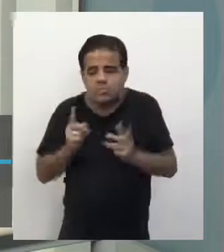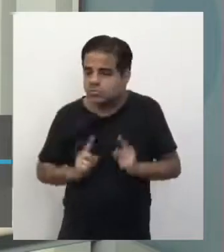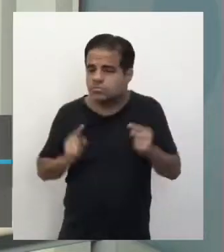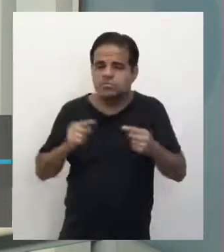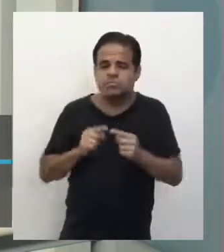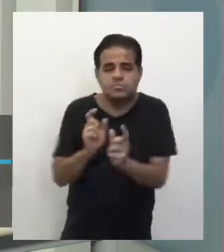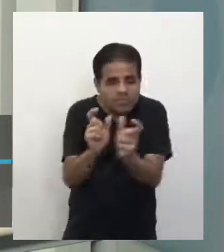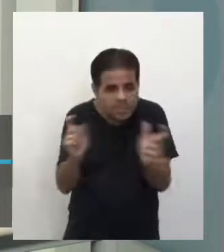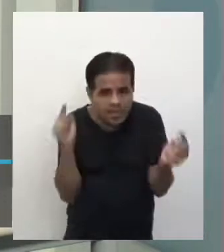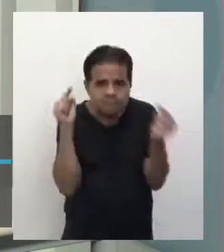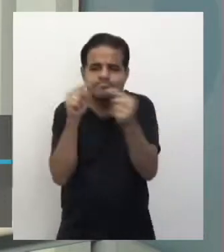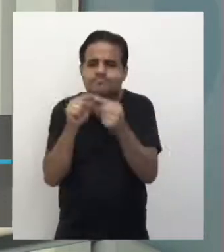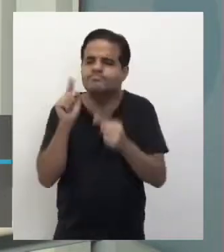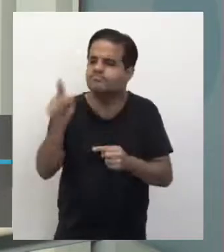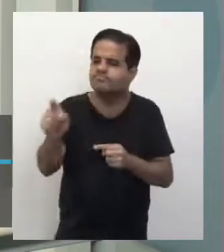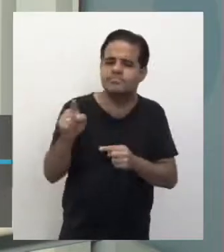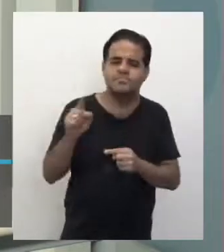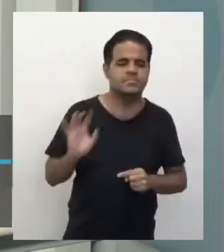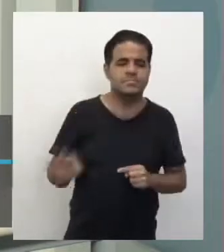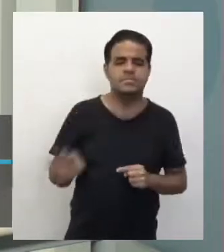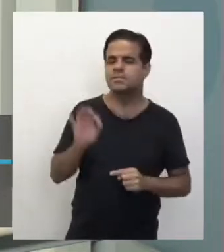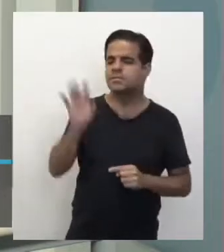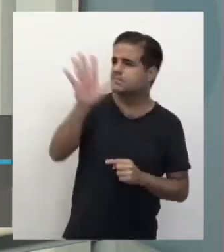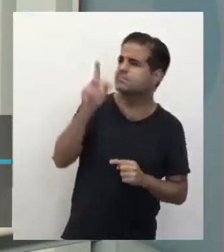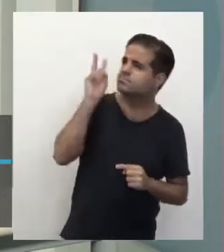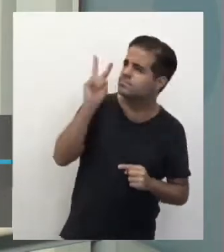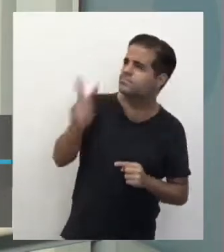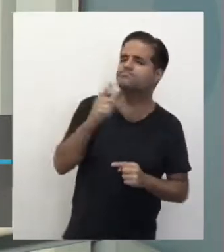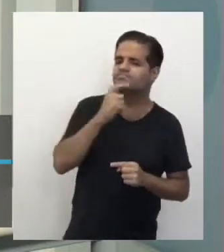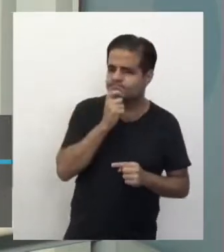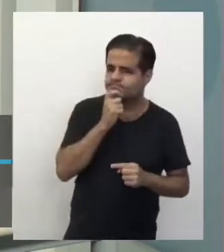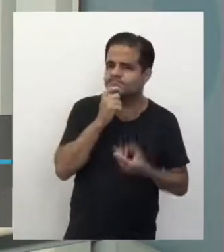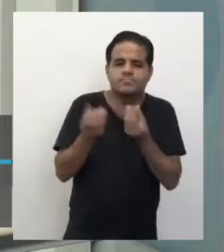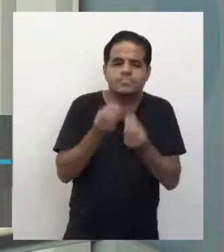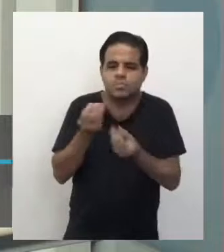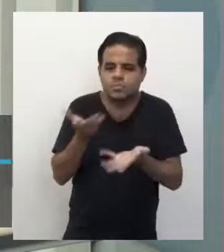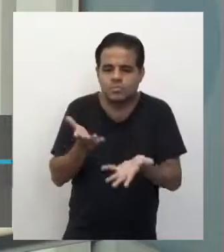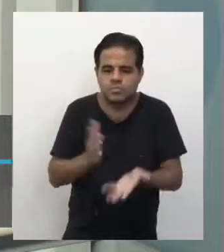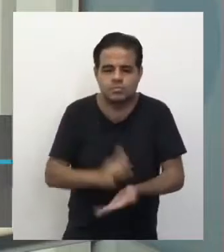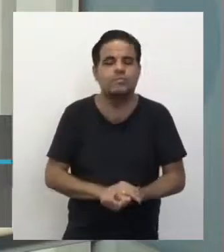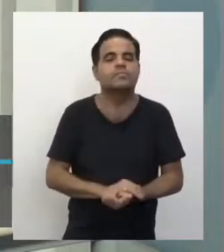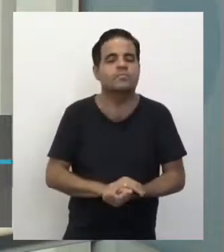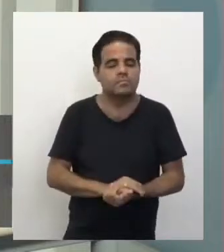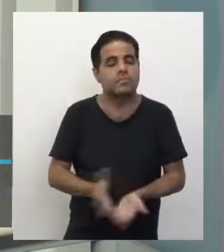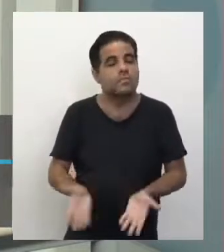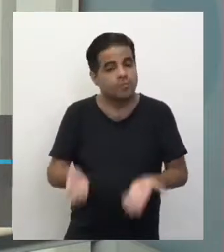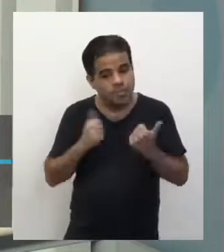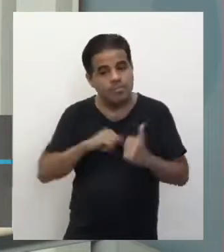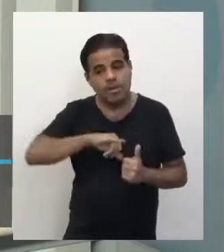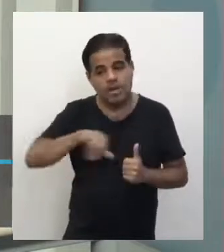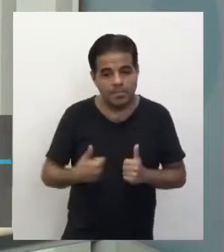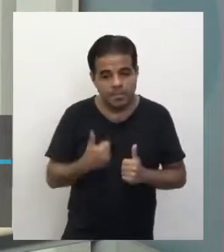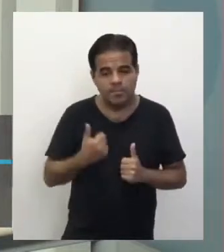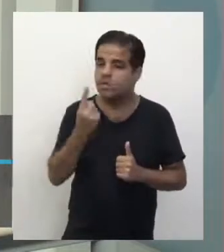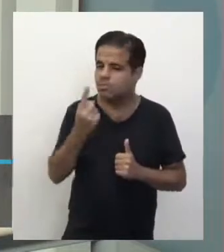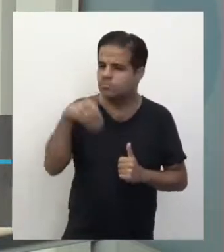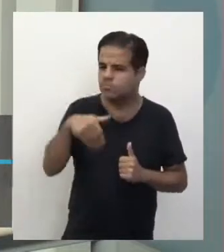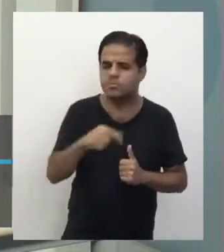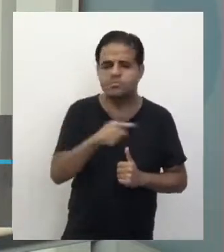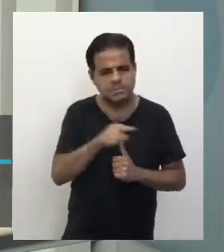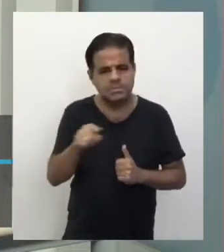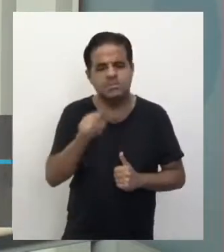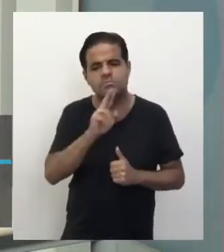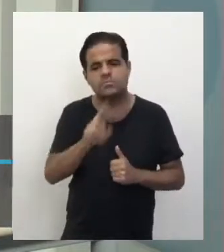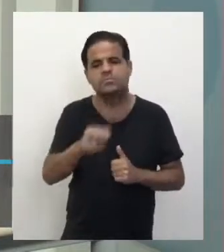uma frase aí que vocês colocariam para essa imagem aí? Então, vamos aproveitar e deixar um minutinho para vocês falarem